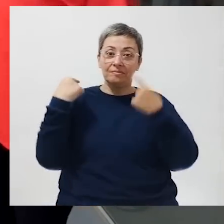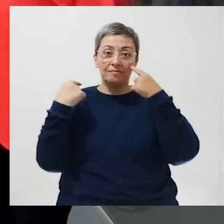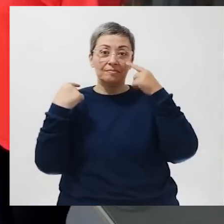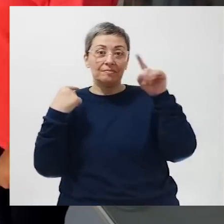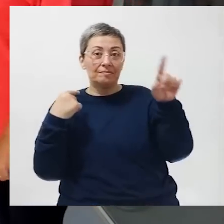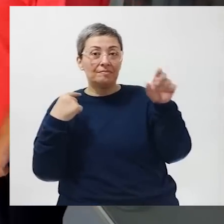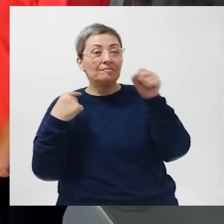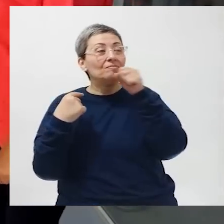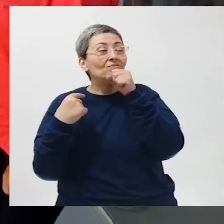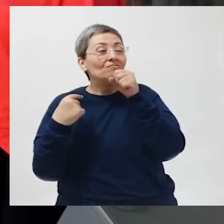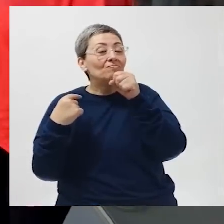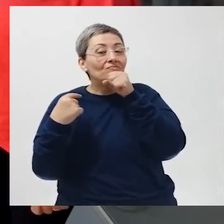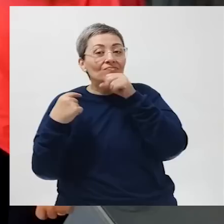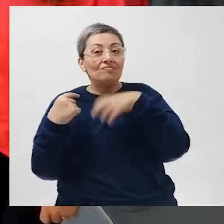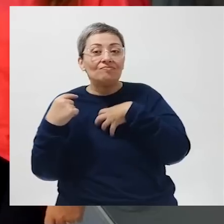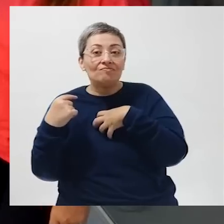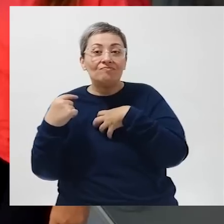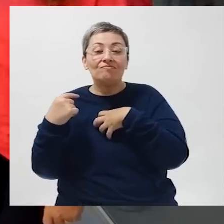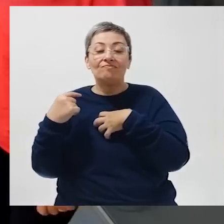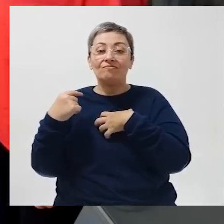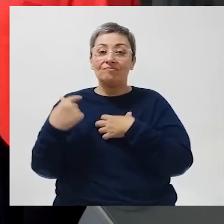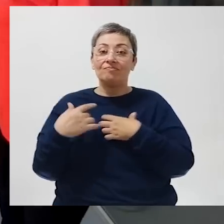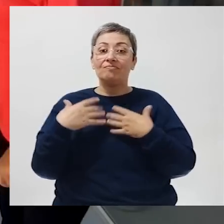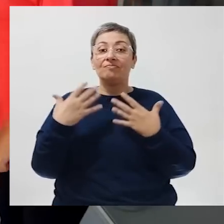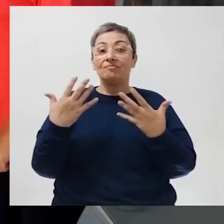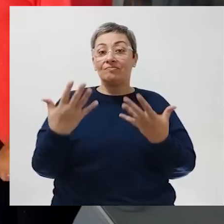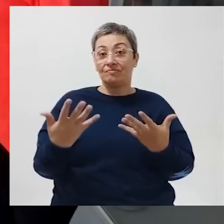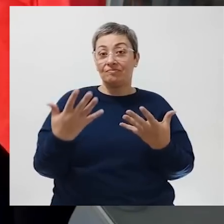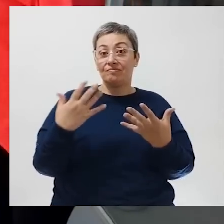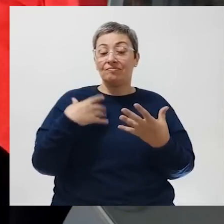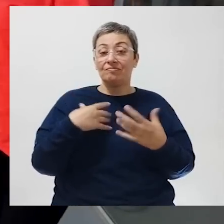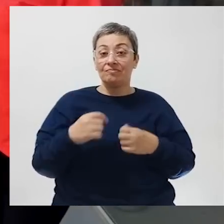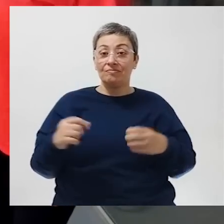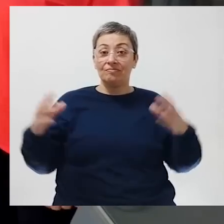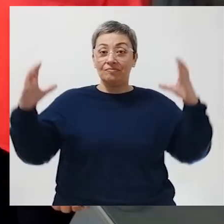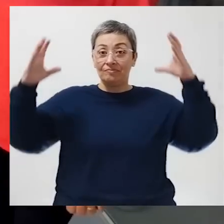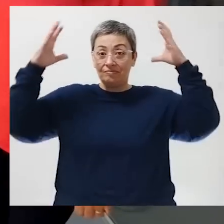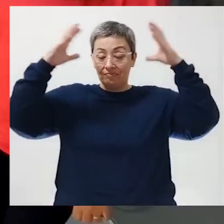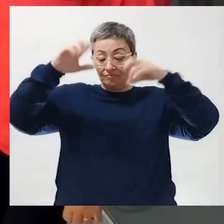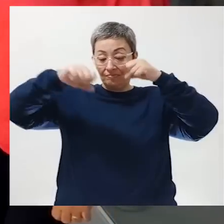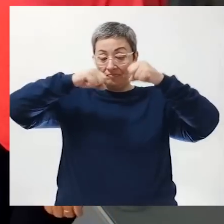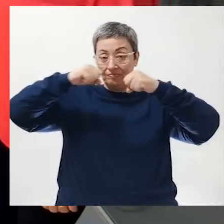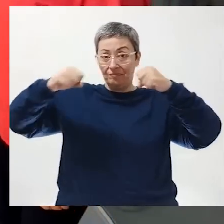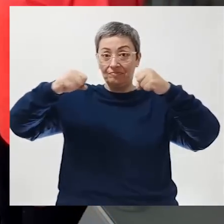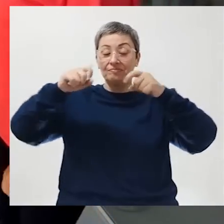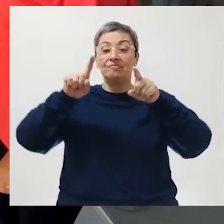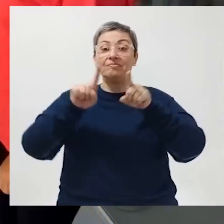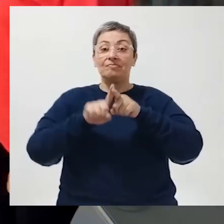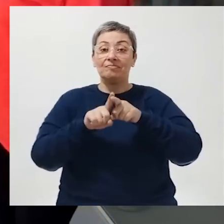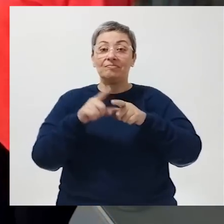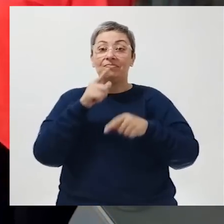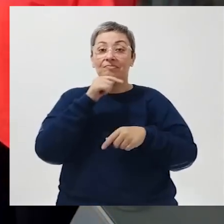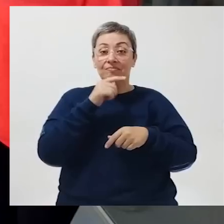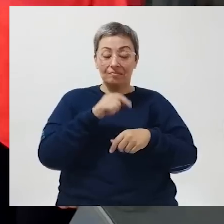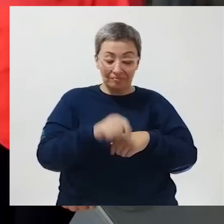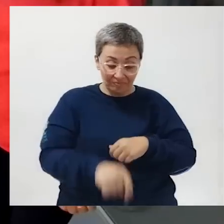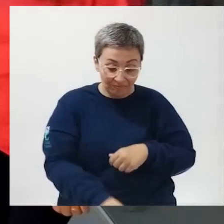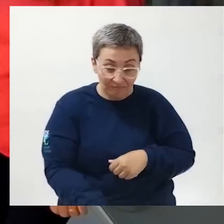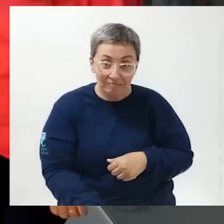ali, eu vi uma velhinha assim, com a trouxa desse tamanho e a